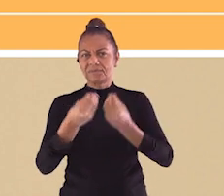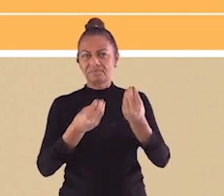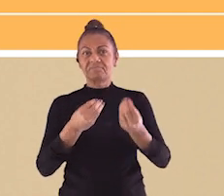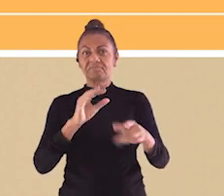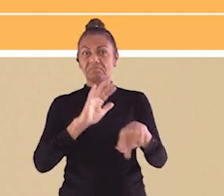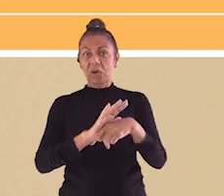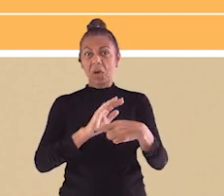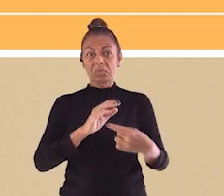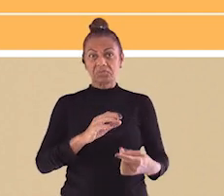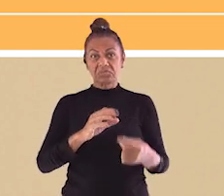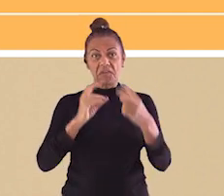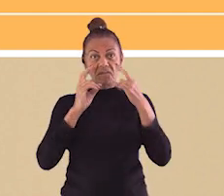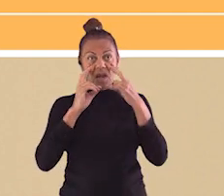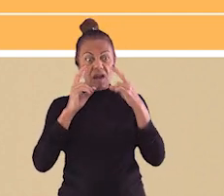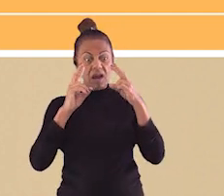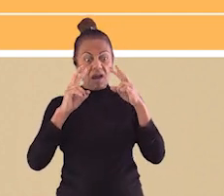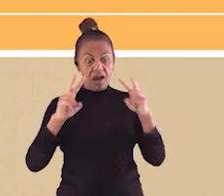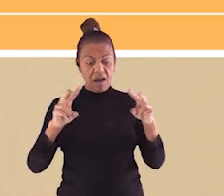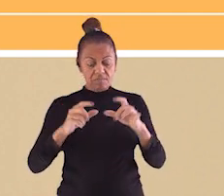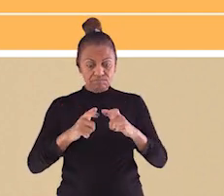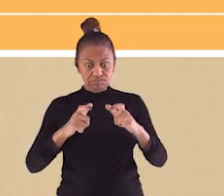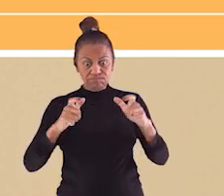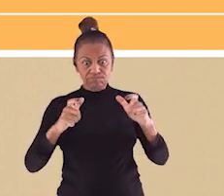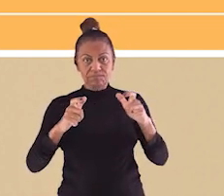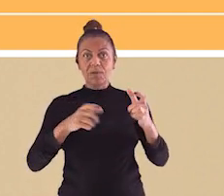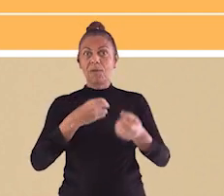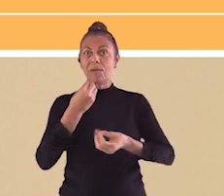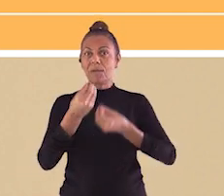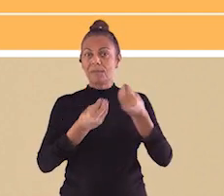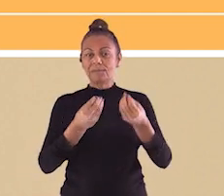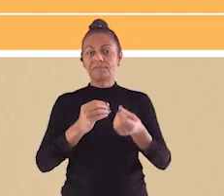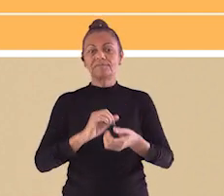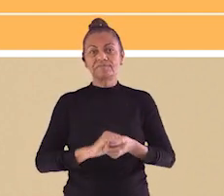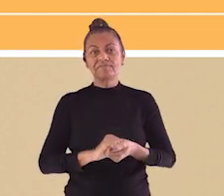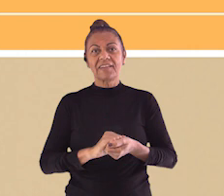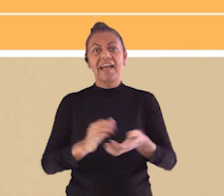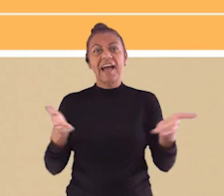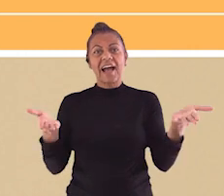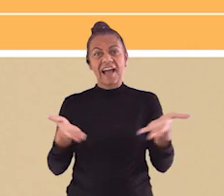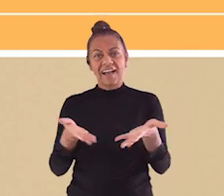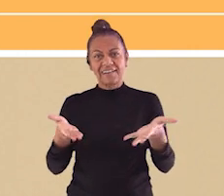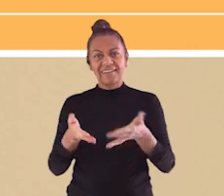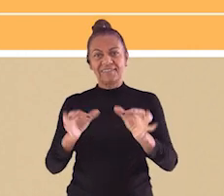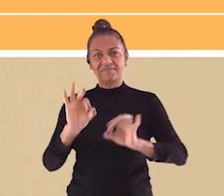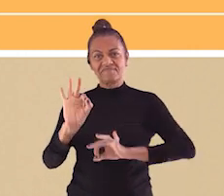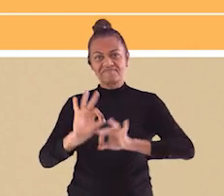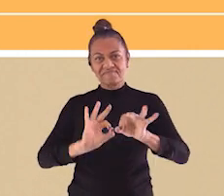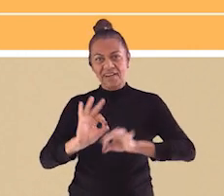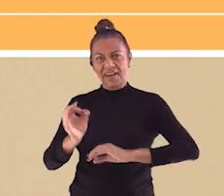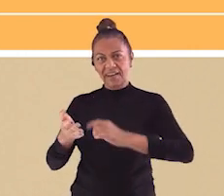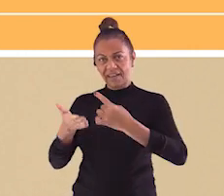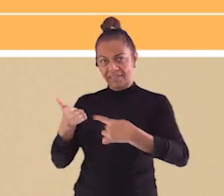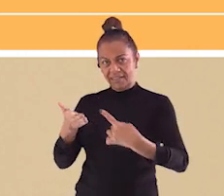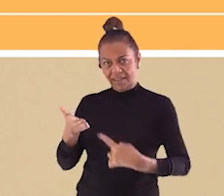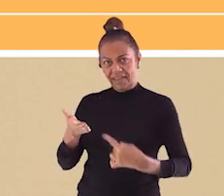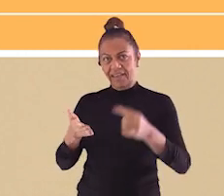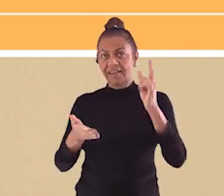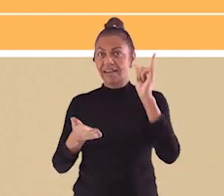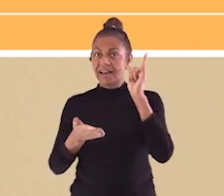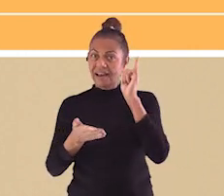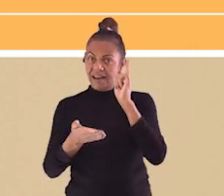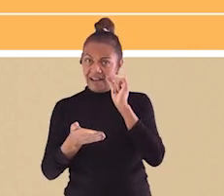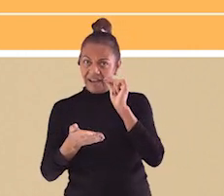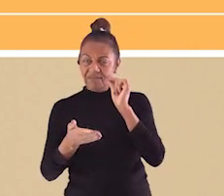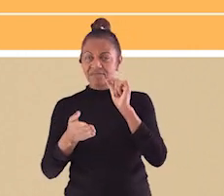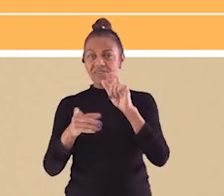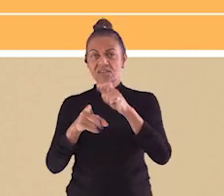estudantes, podem preparar aí o seu caderno de ciências, lápis e borracha. Vou aguardar você pegar tudo